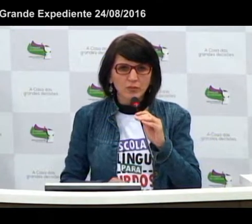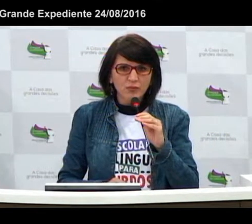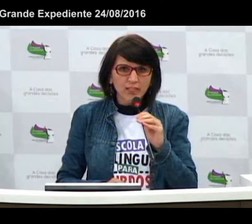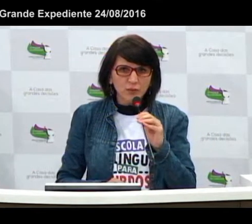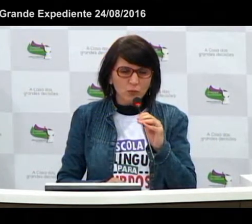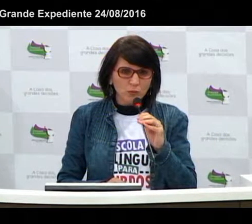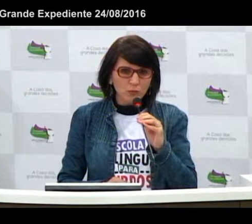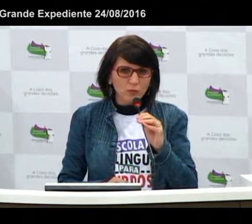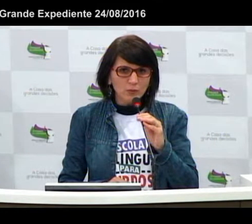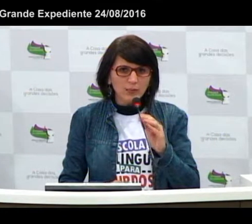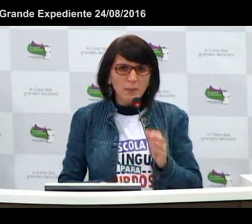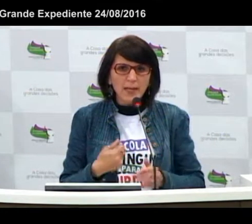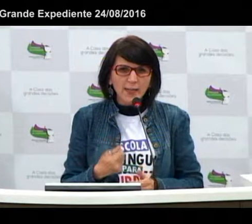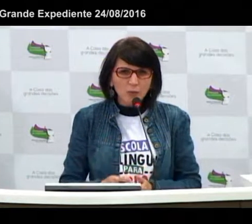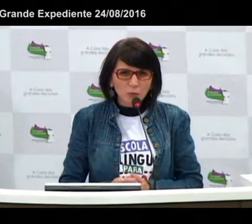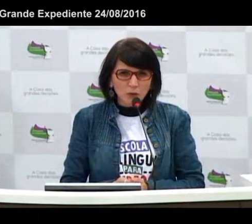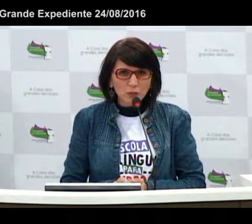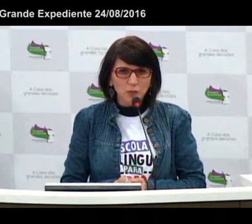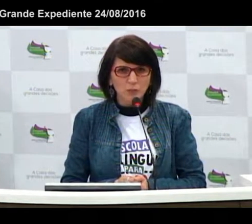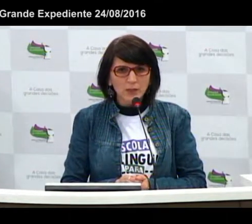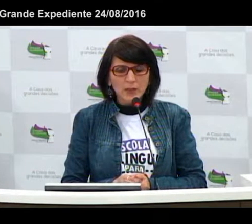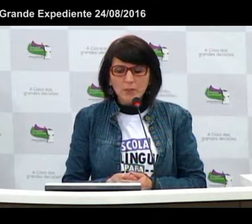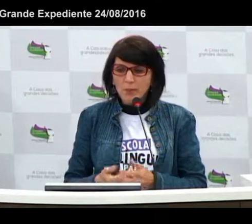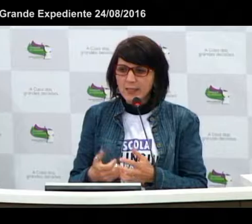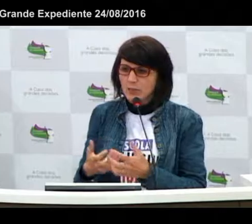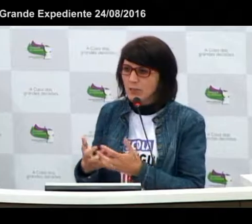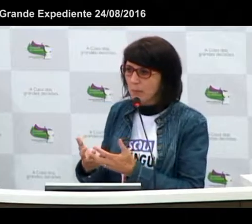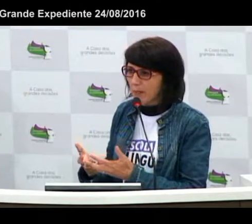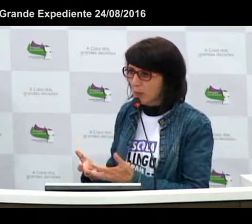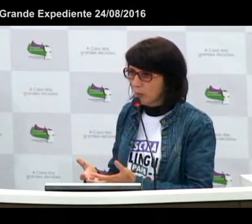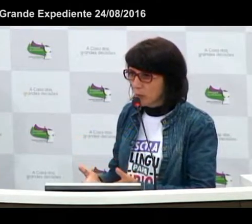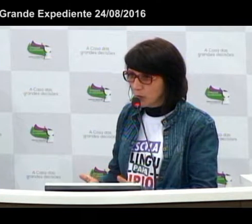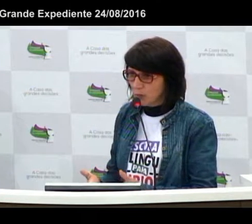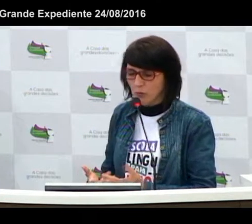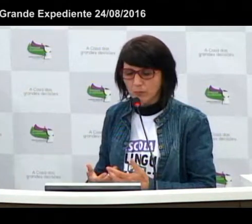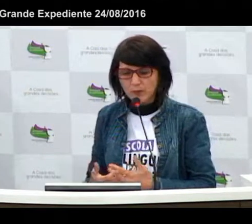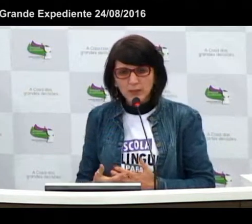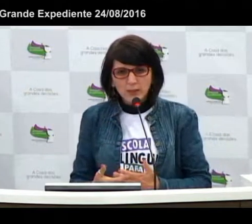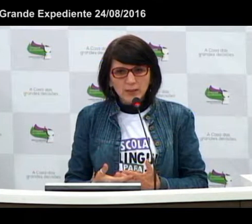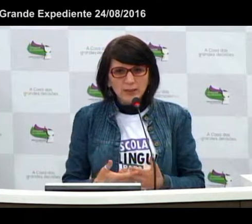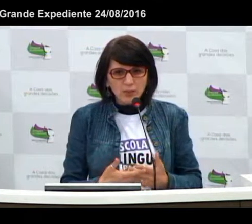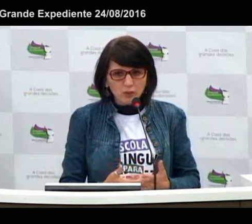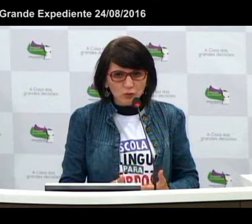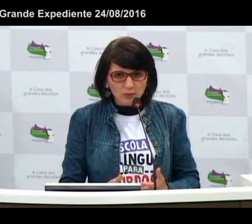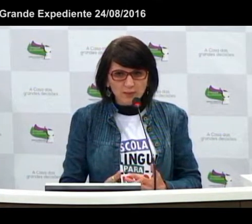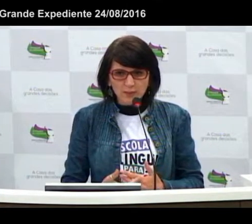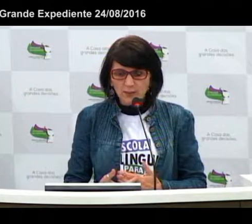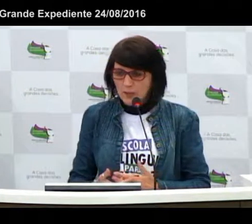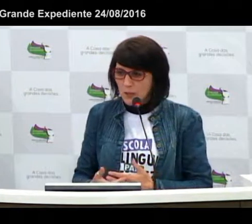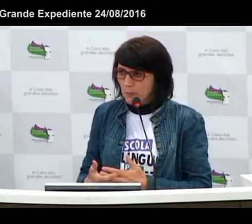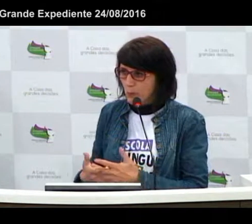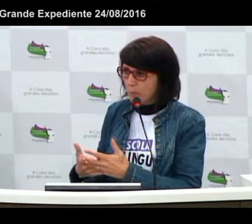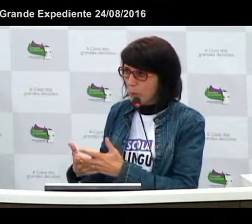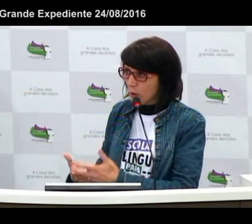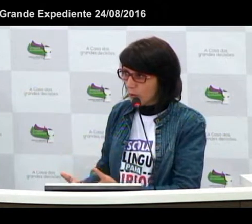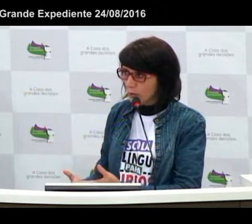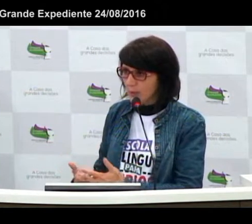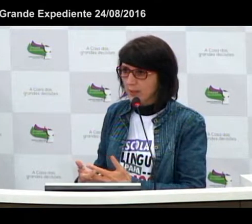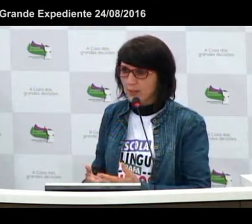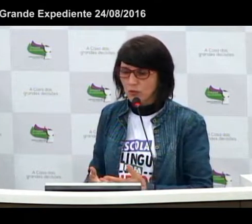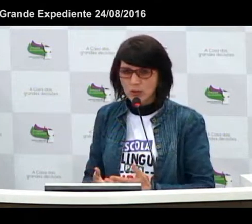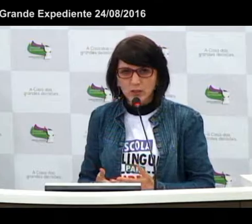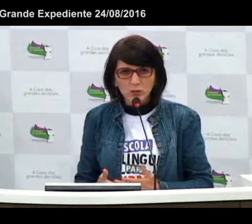temos trabalhado muito, participado muito de ações,